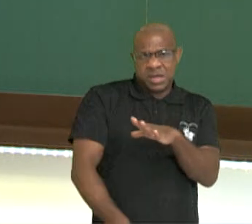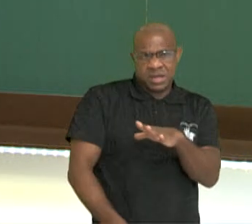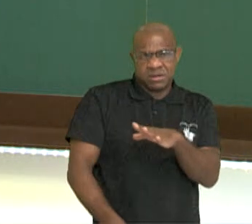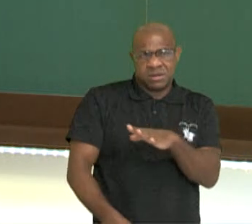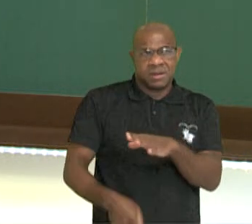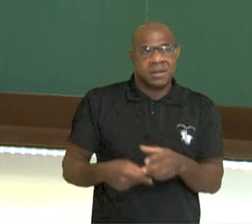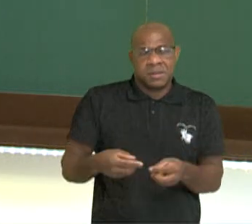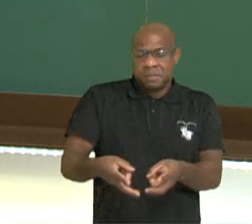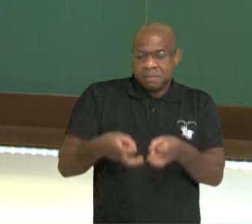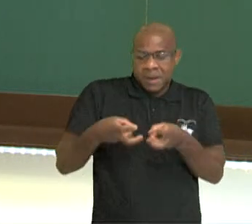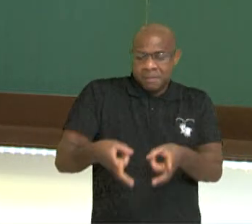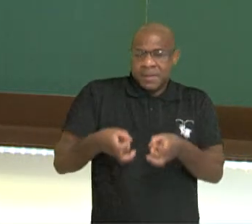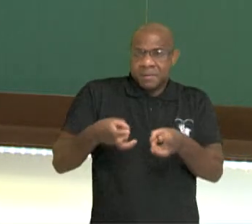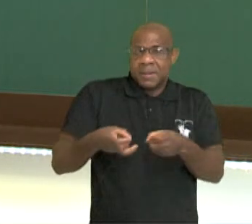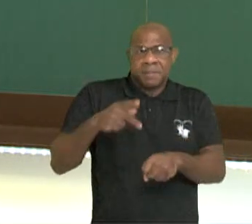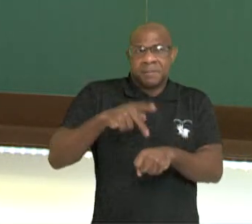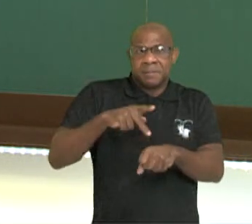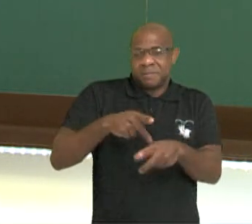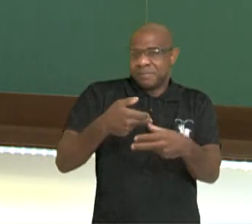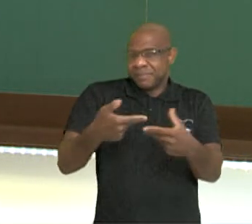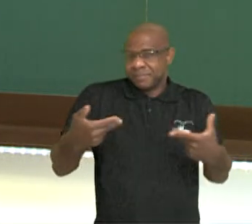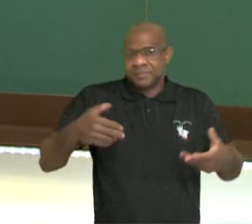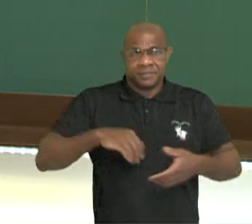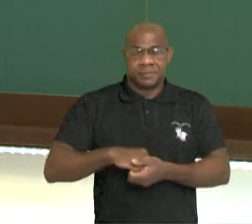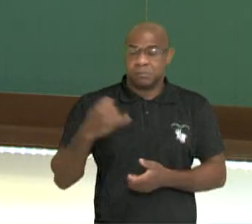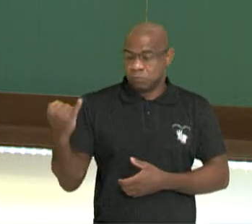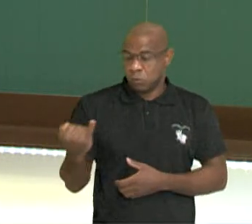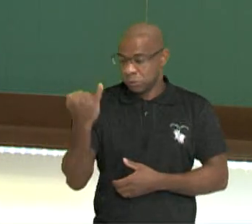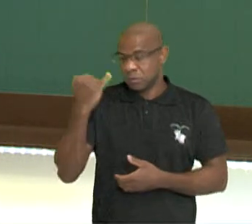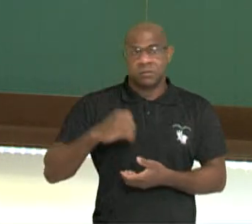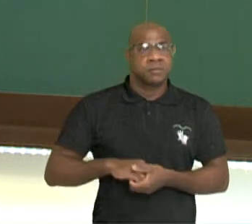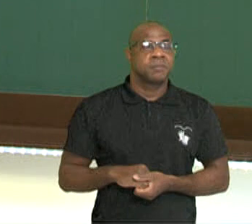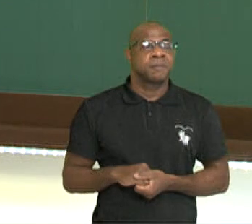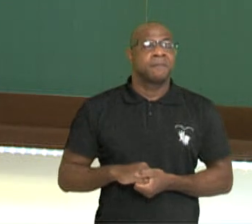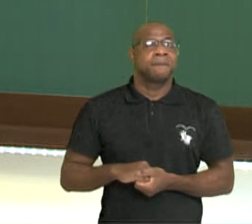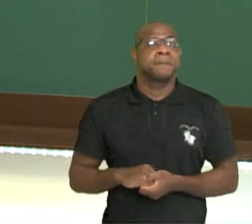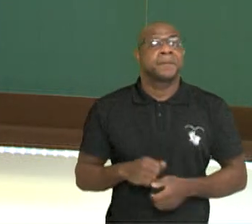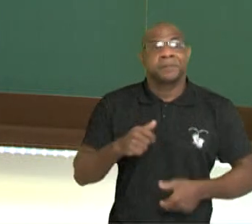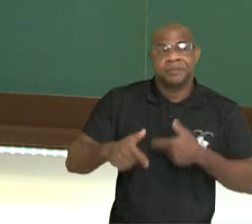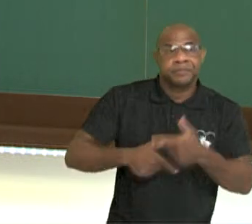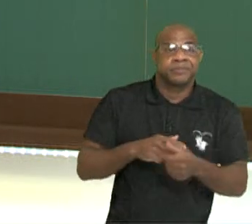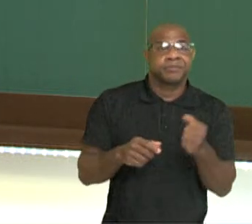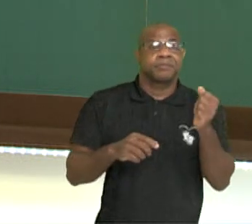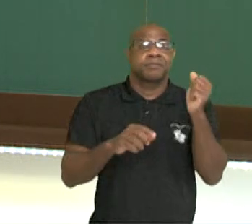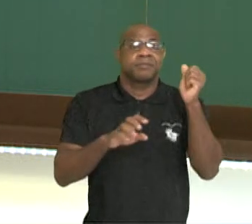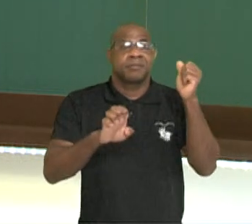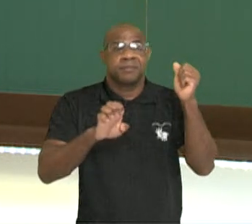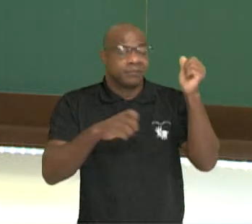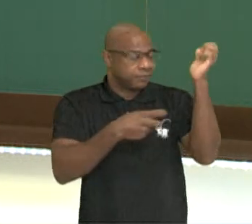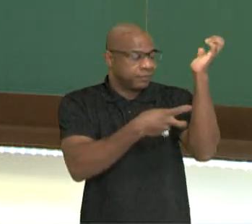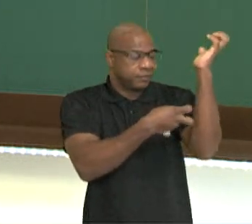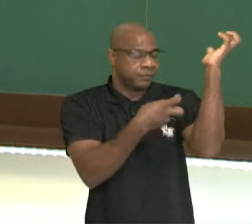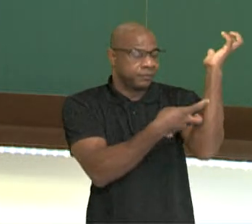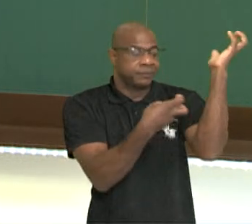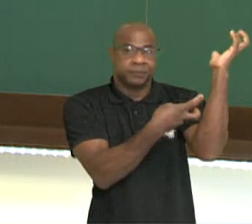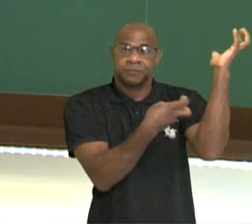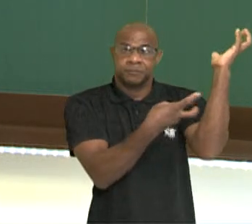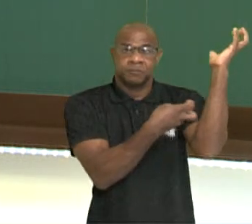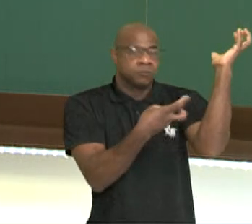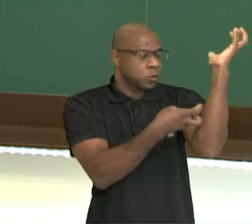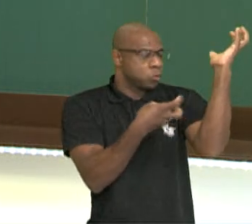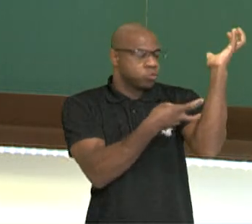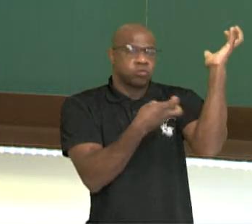para retirar algum minério. A atividade, então, de extrativismo vegetal está